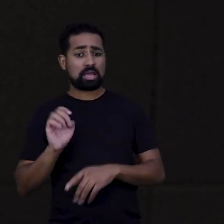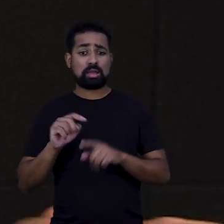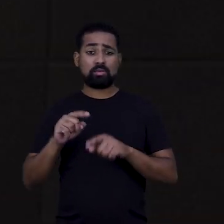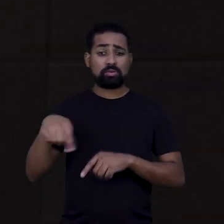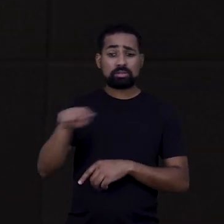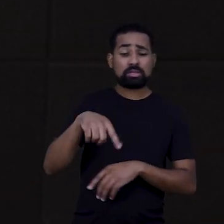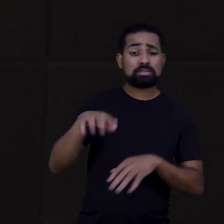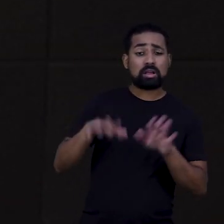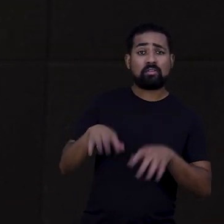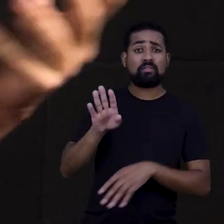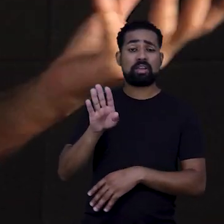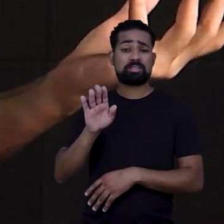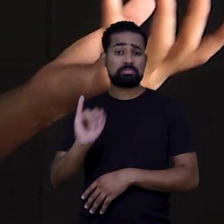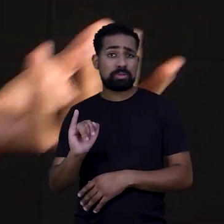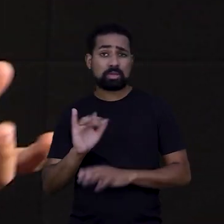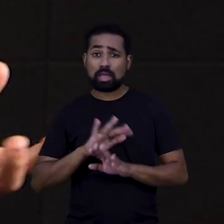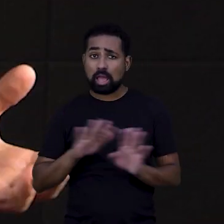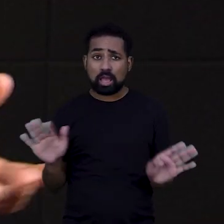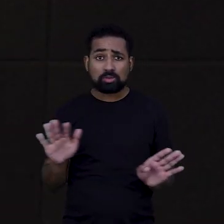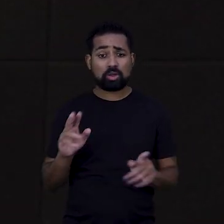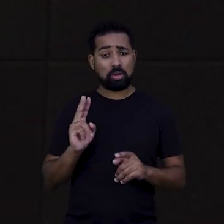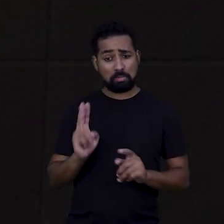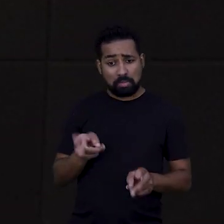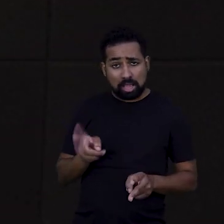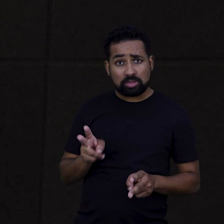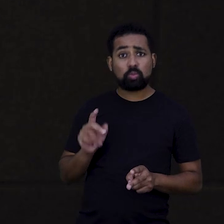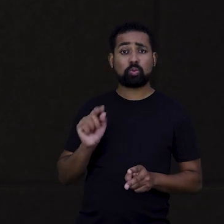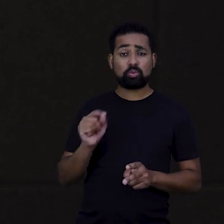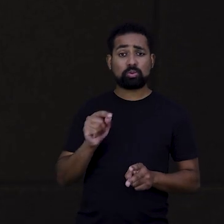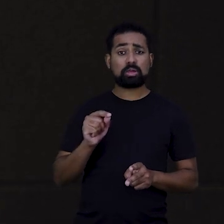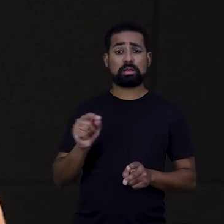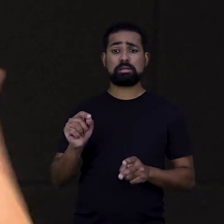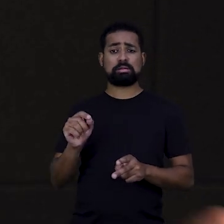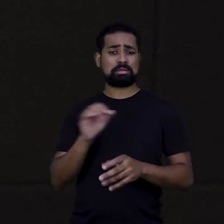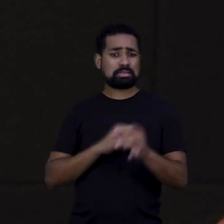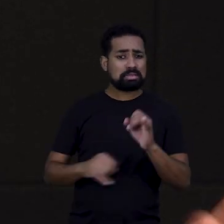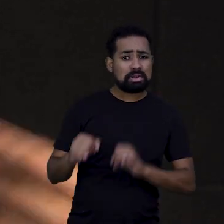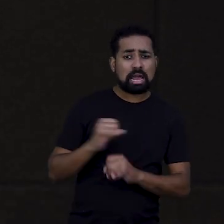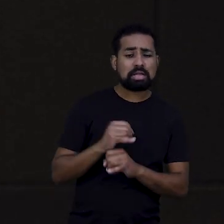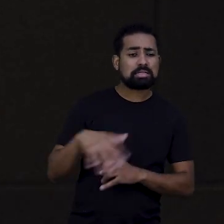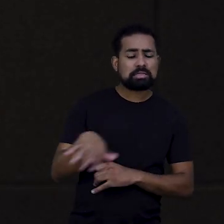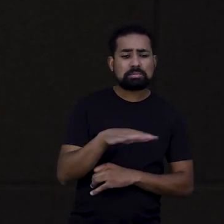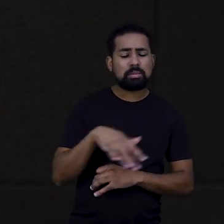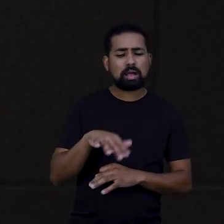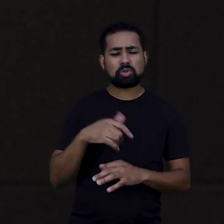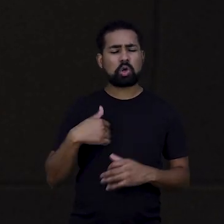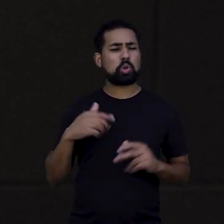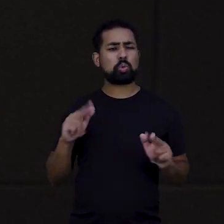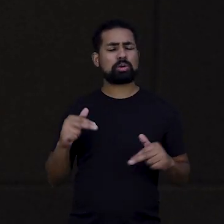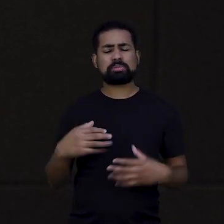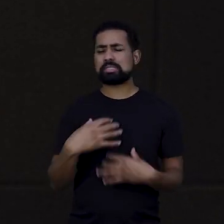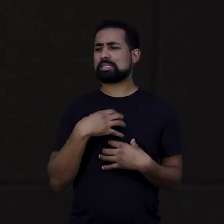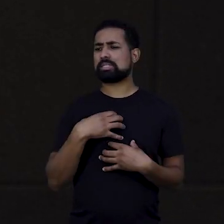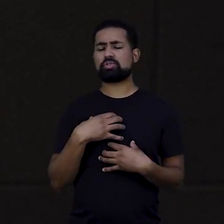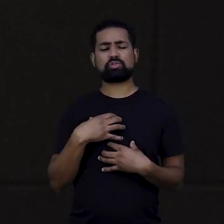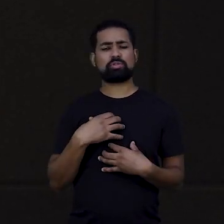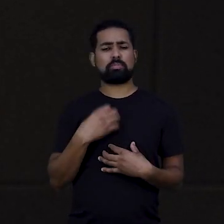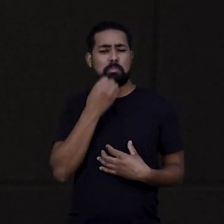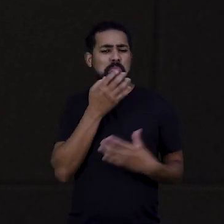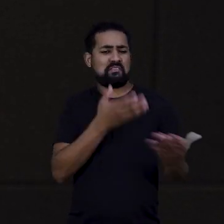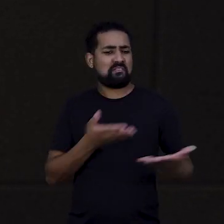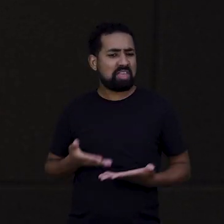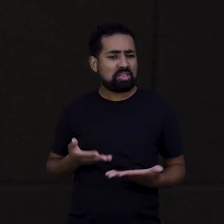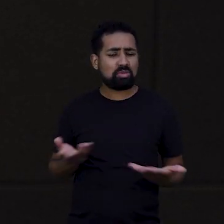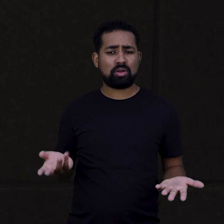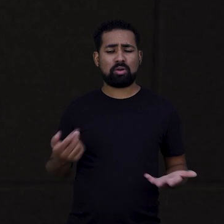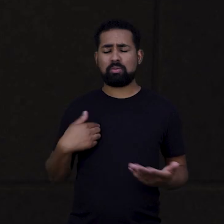isso mesmo na internet assim nos Espaços online eu nunca me senti bem-vindo dentro dos grupos de pessoas bissexuais porque as